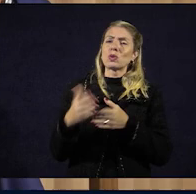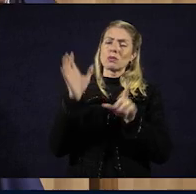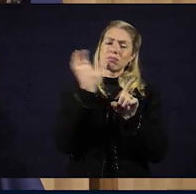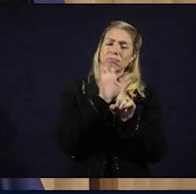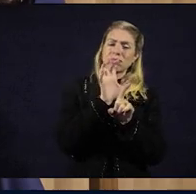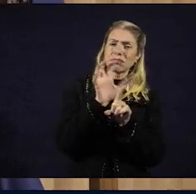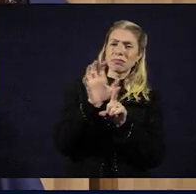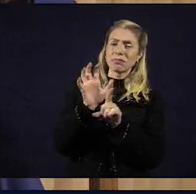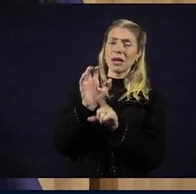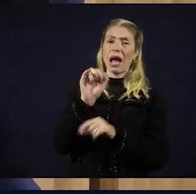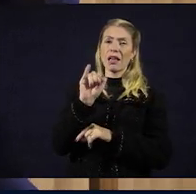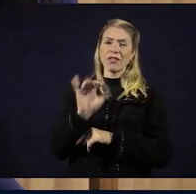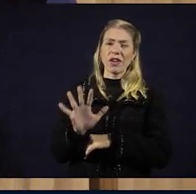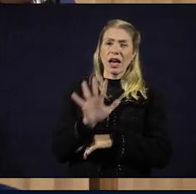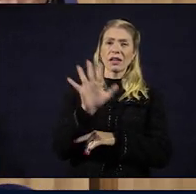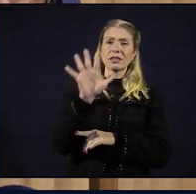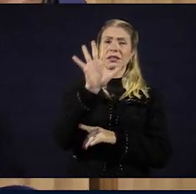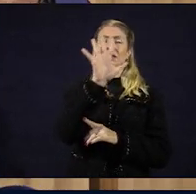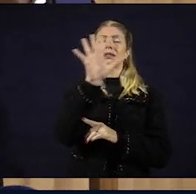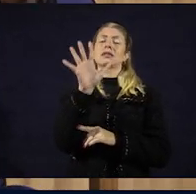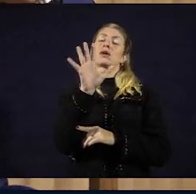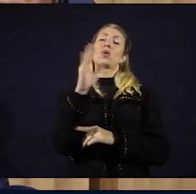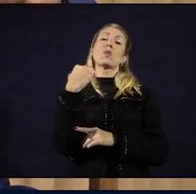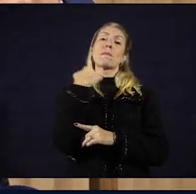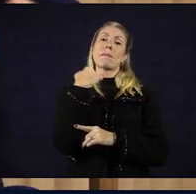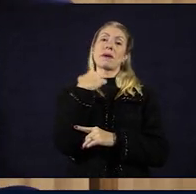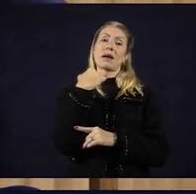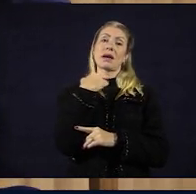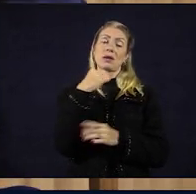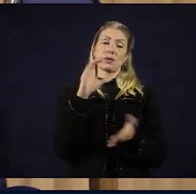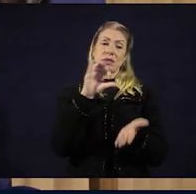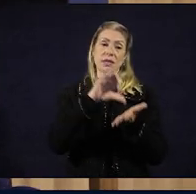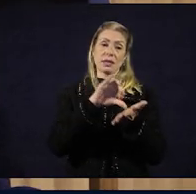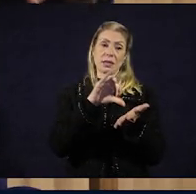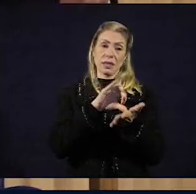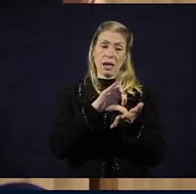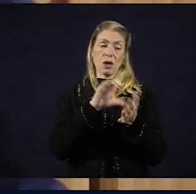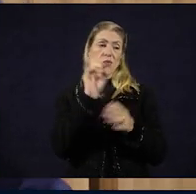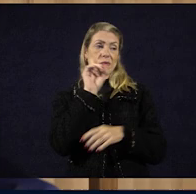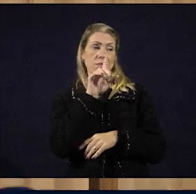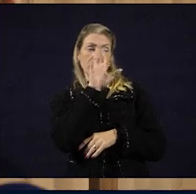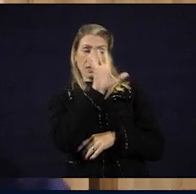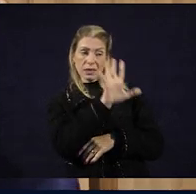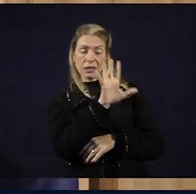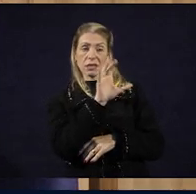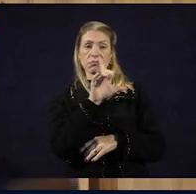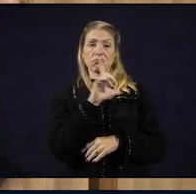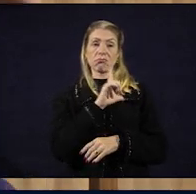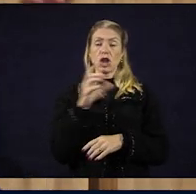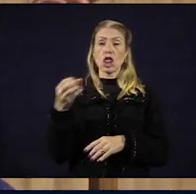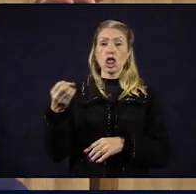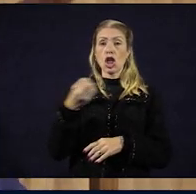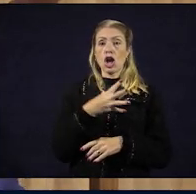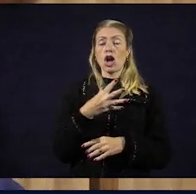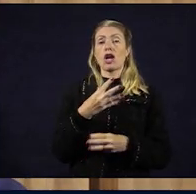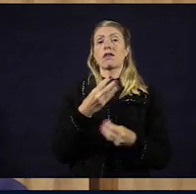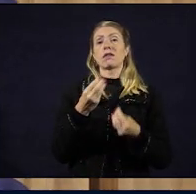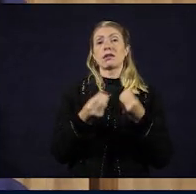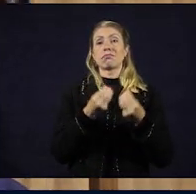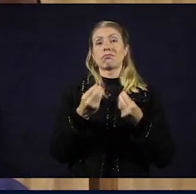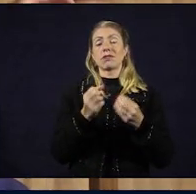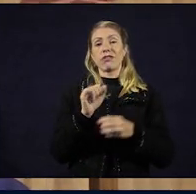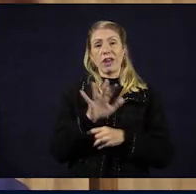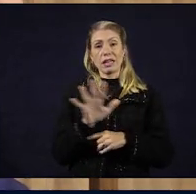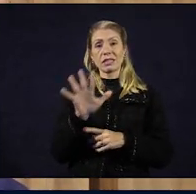o banco central americano ensaiava a alta de taxa de juros para normalização é você vê a pandemia